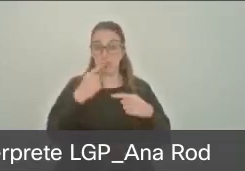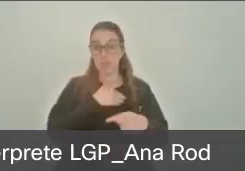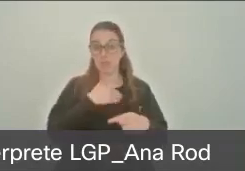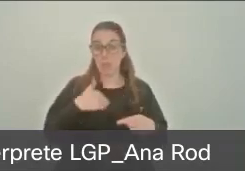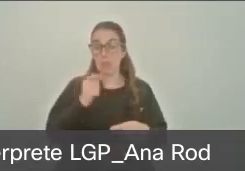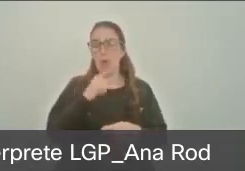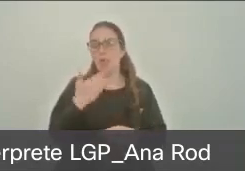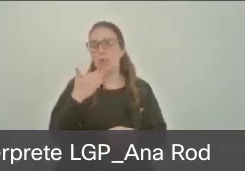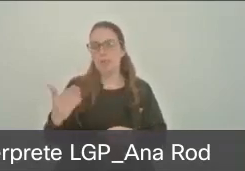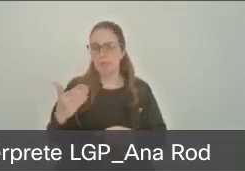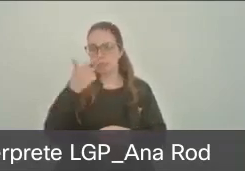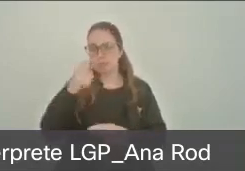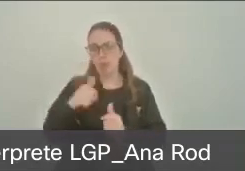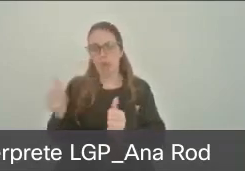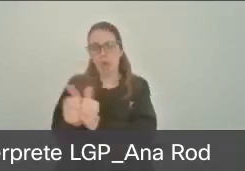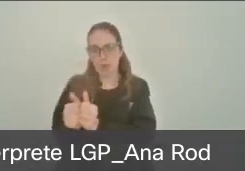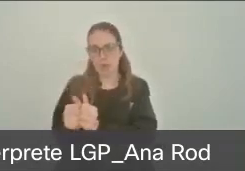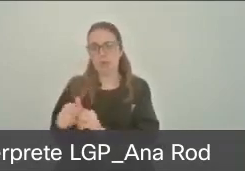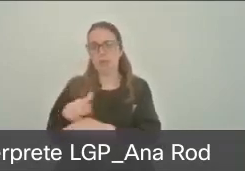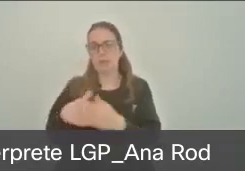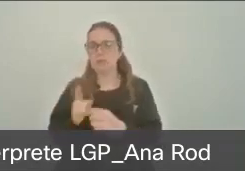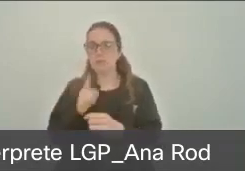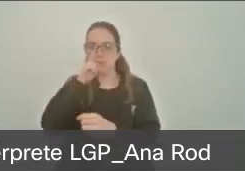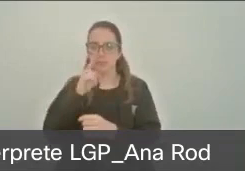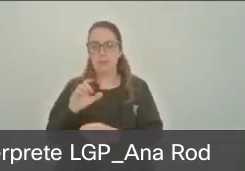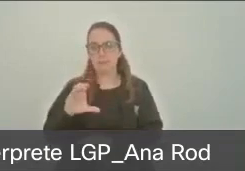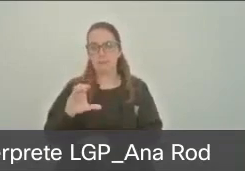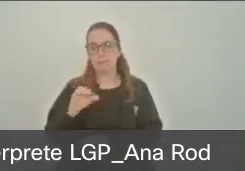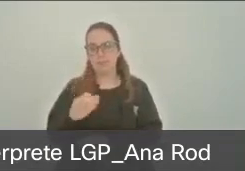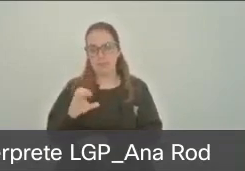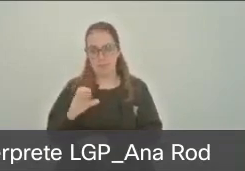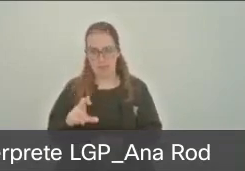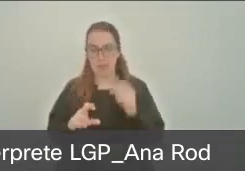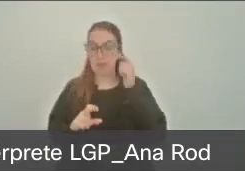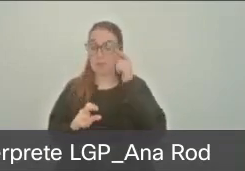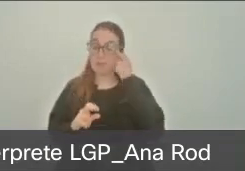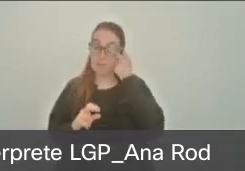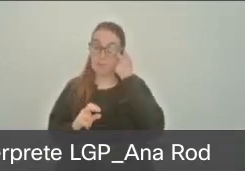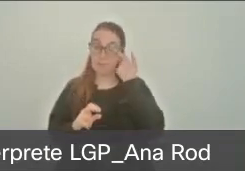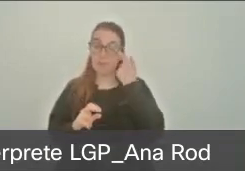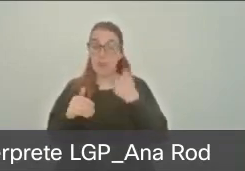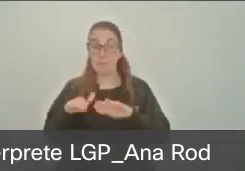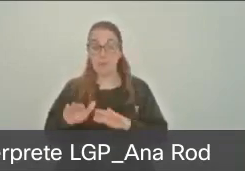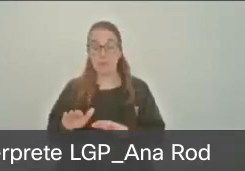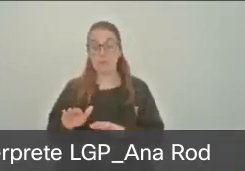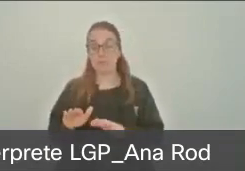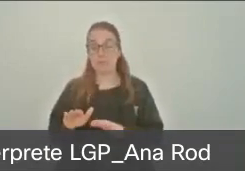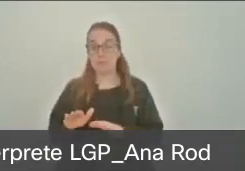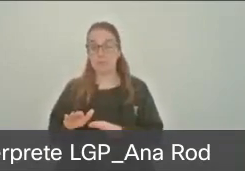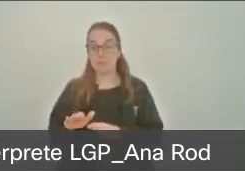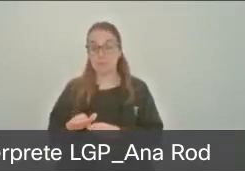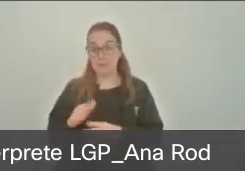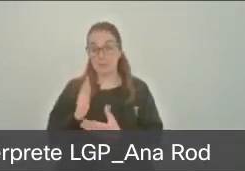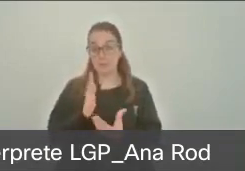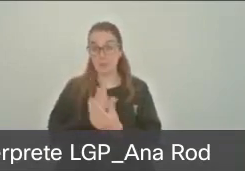poderiam considerar a hipótese de realizar um teste de rastreio à Covid-19. No entanto, nestes dois